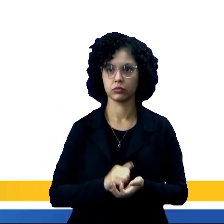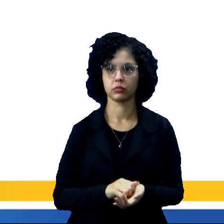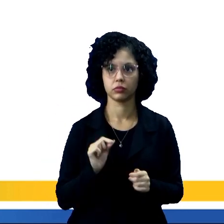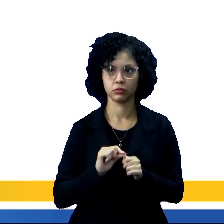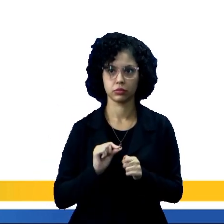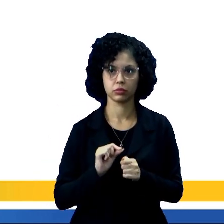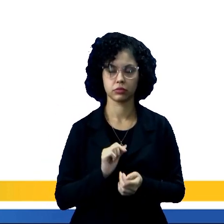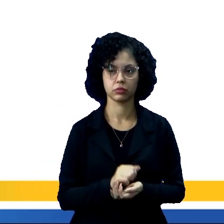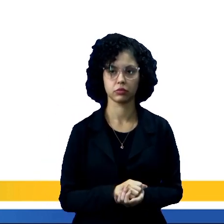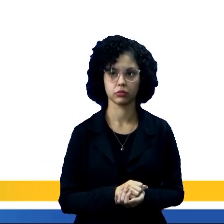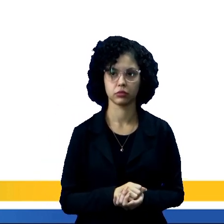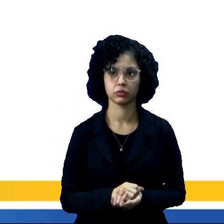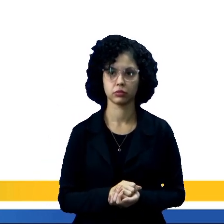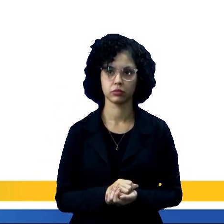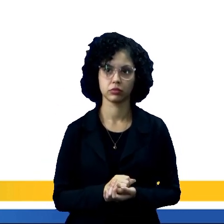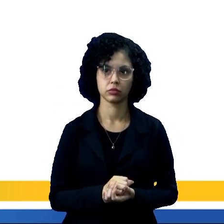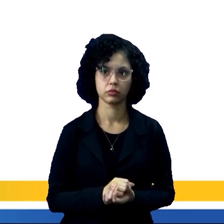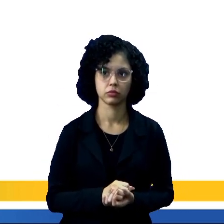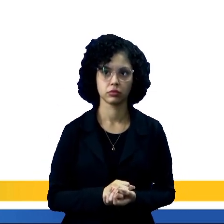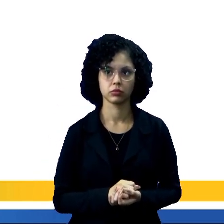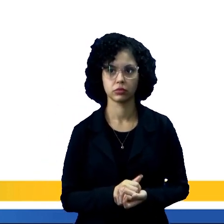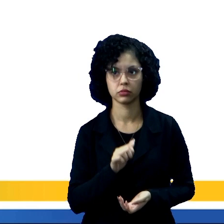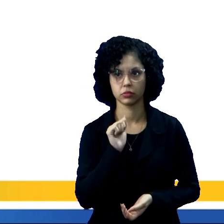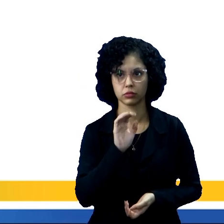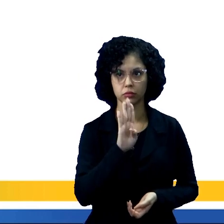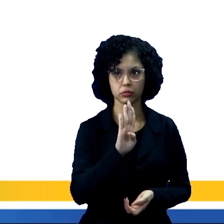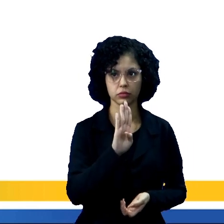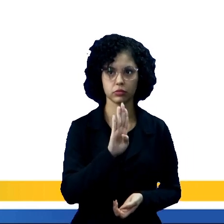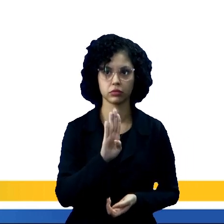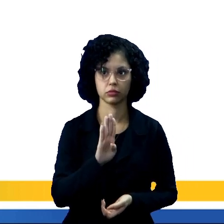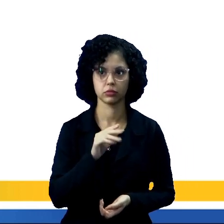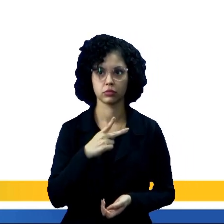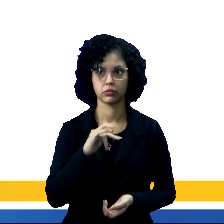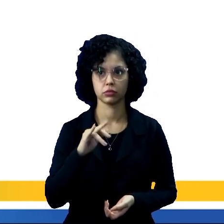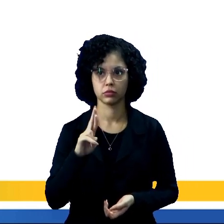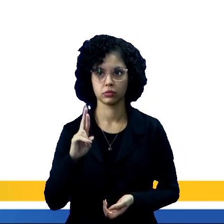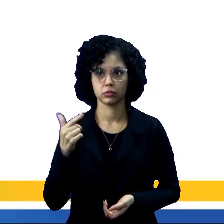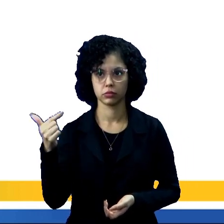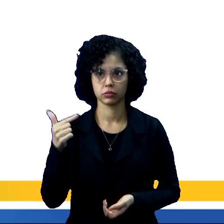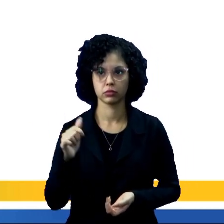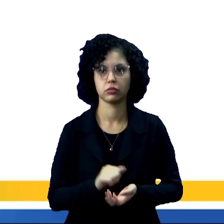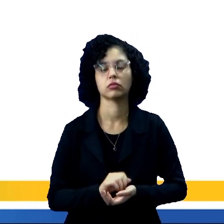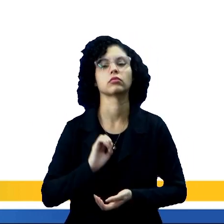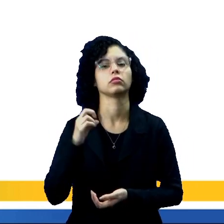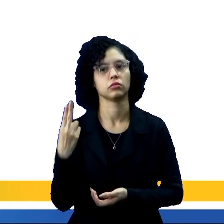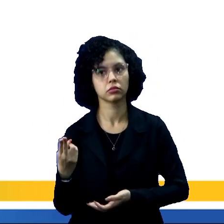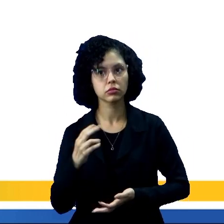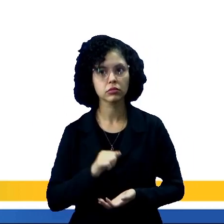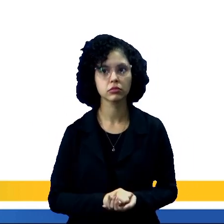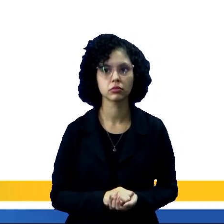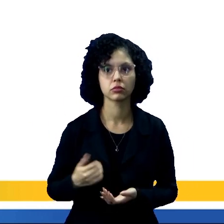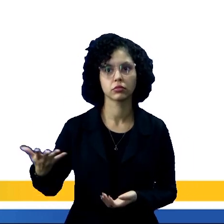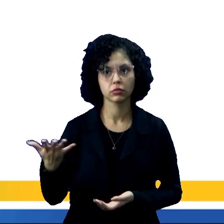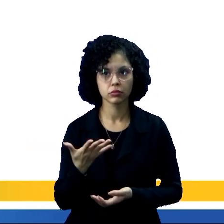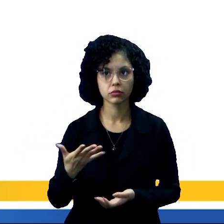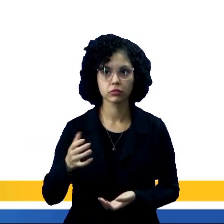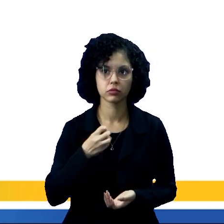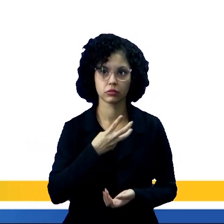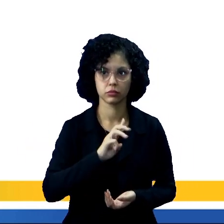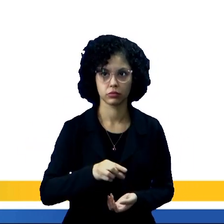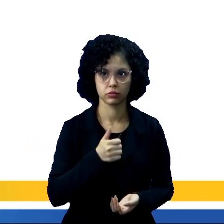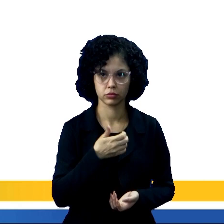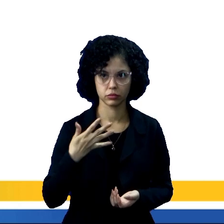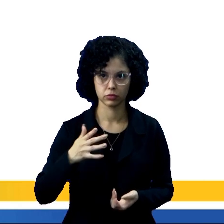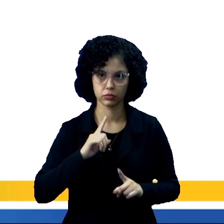e fazer. Então, lá, a área da base é igual a πr ao quadrado. Ou seja, a área da base é igual